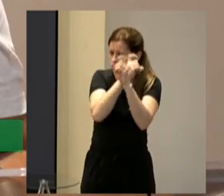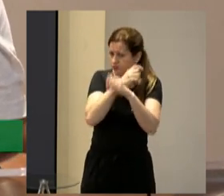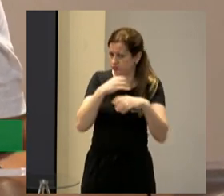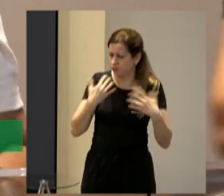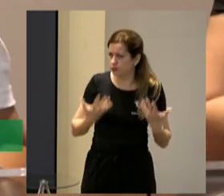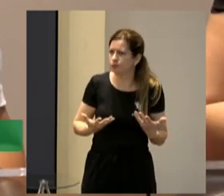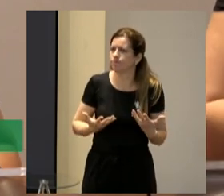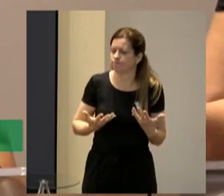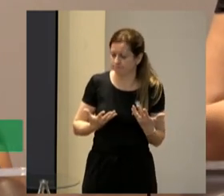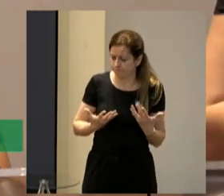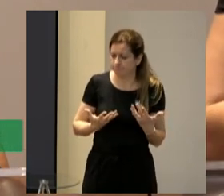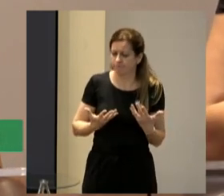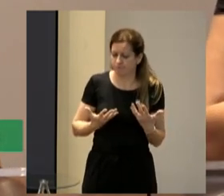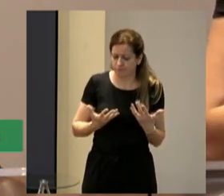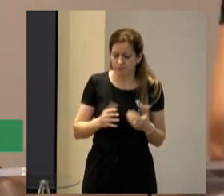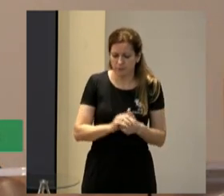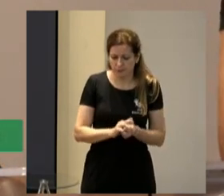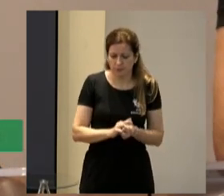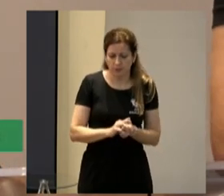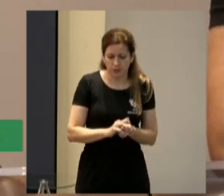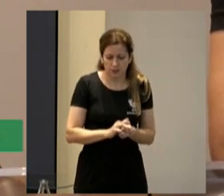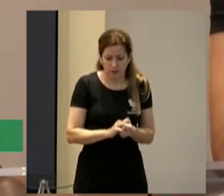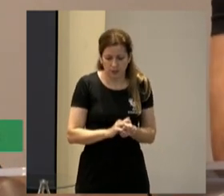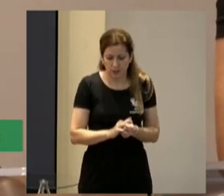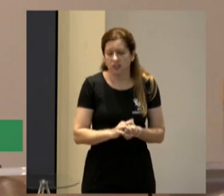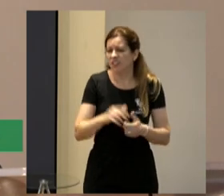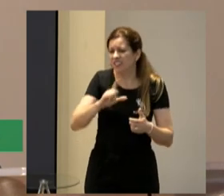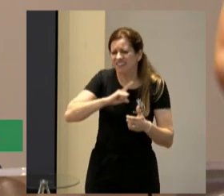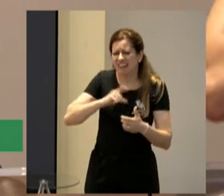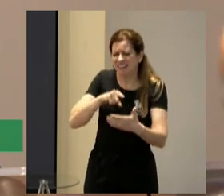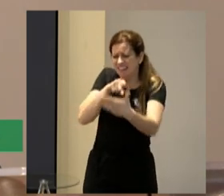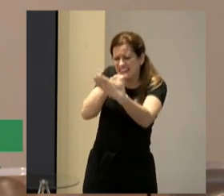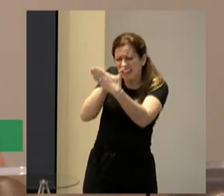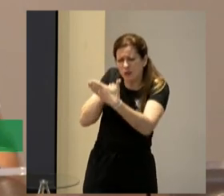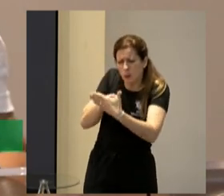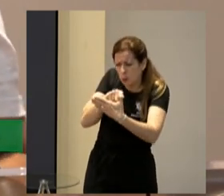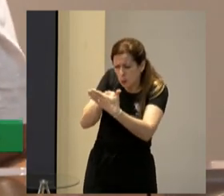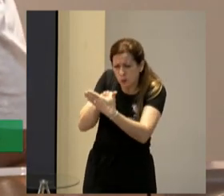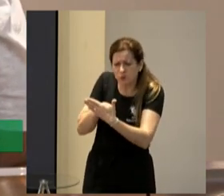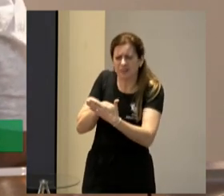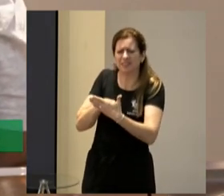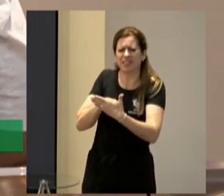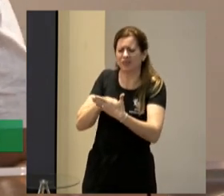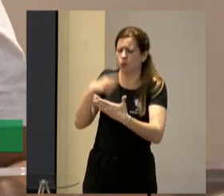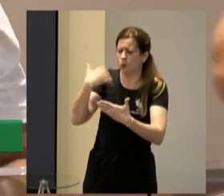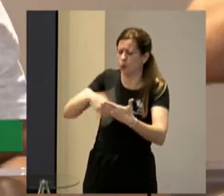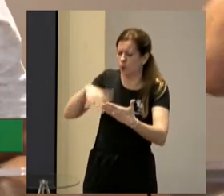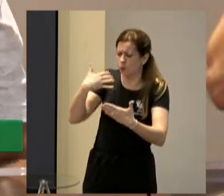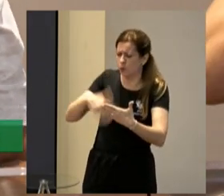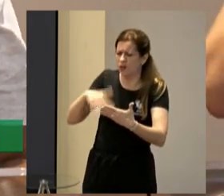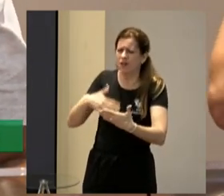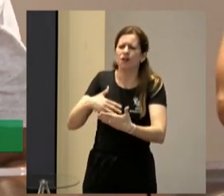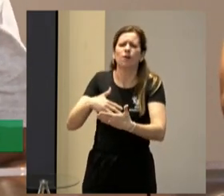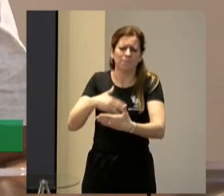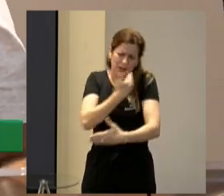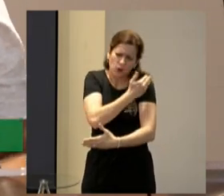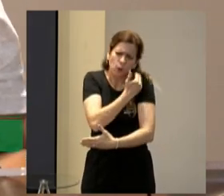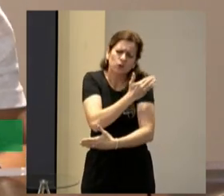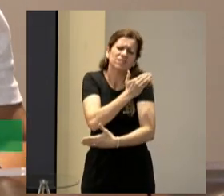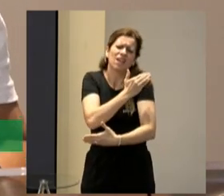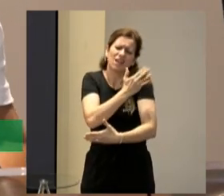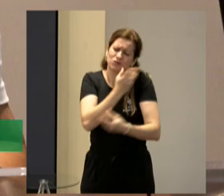e a Anaíse faz parte, recebe denúncia de toda a ordem. Então, quando nós vimos aquele começo e o de